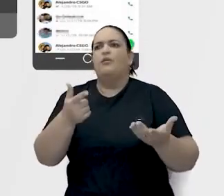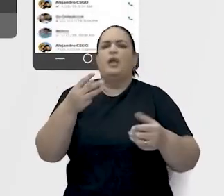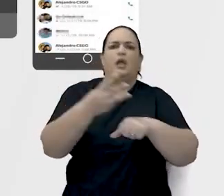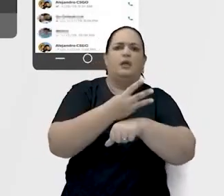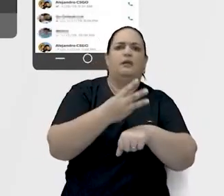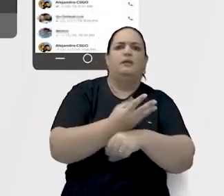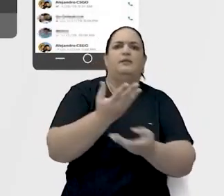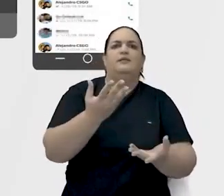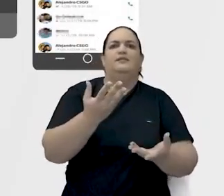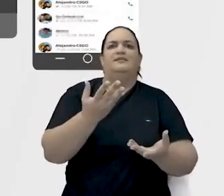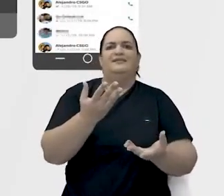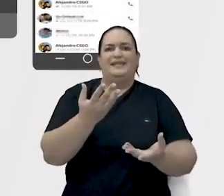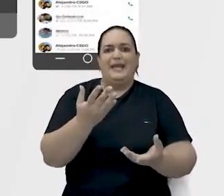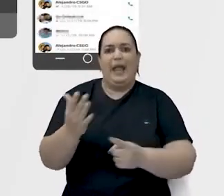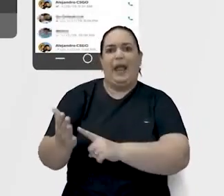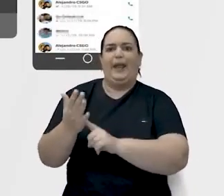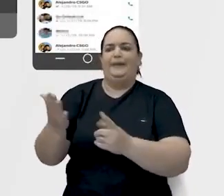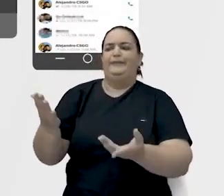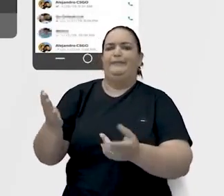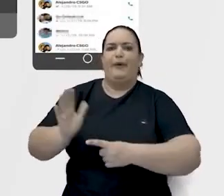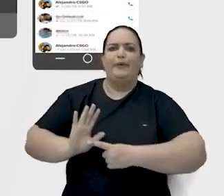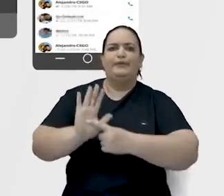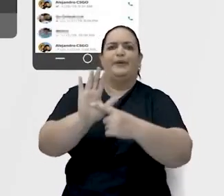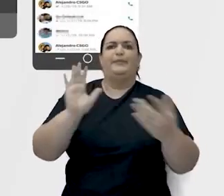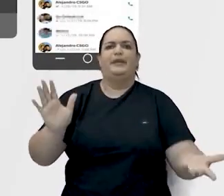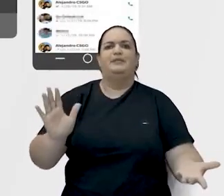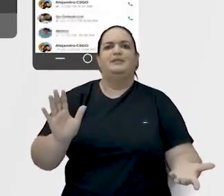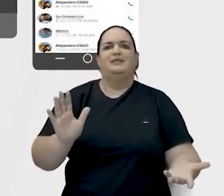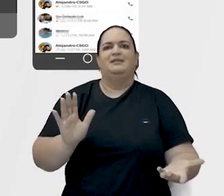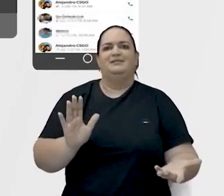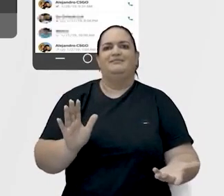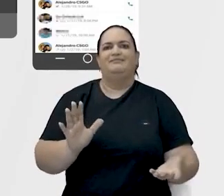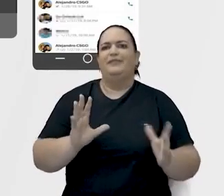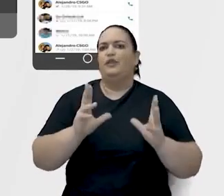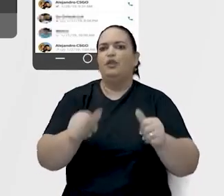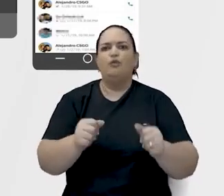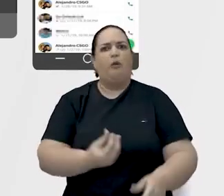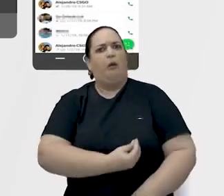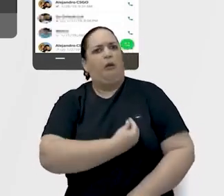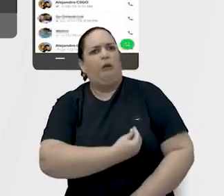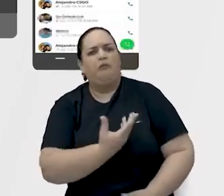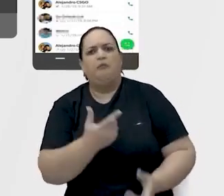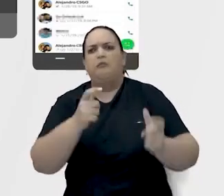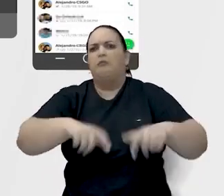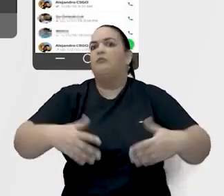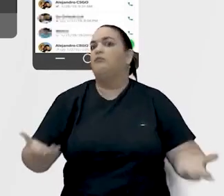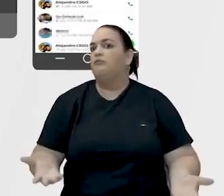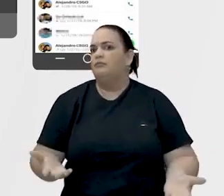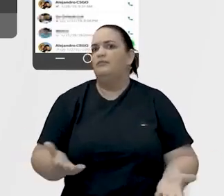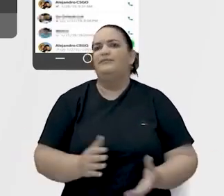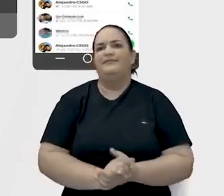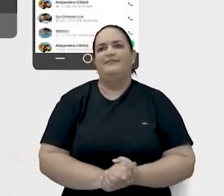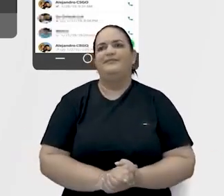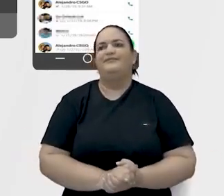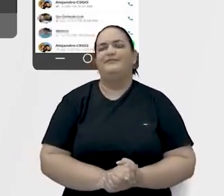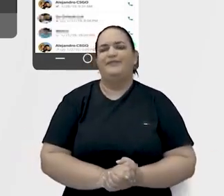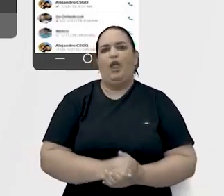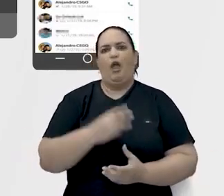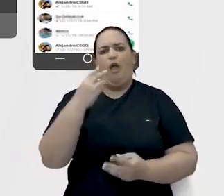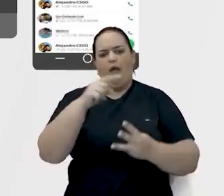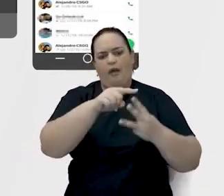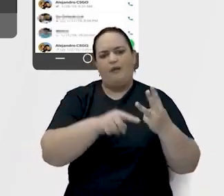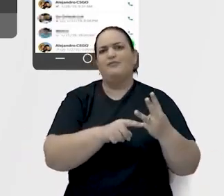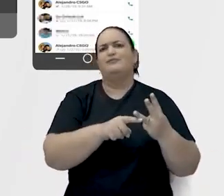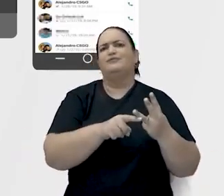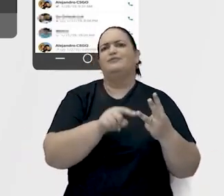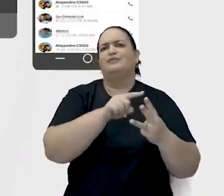fala sobre onde vivem e o que fazem as fake news. O Twitter, o Facebook e o WhatsApp são